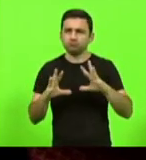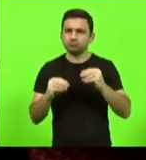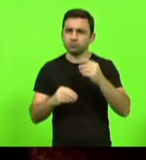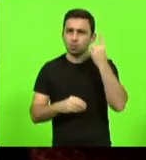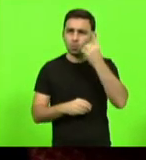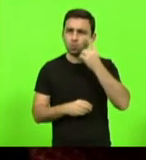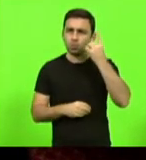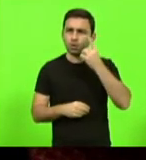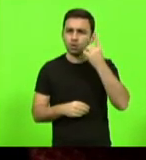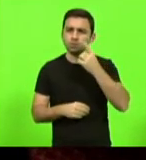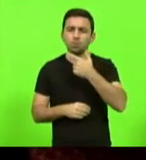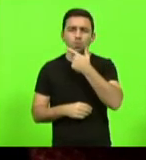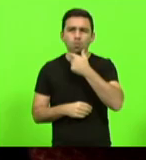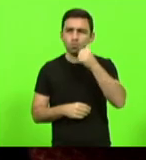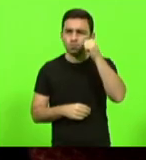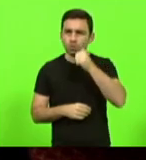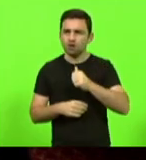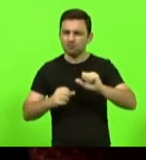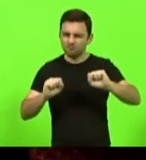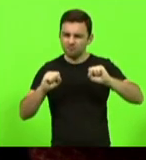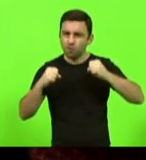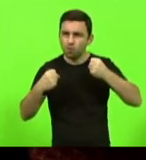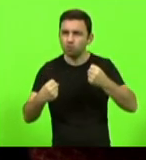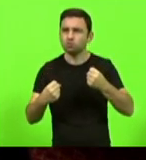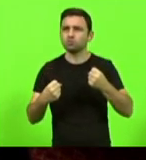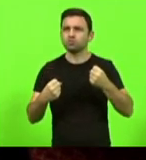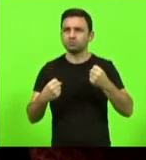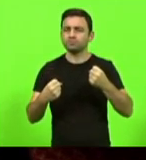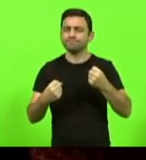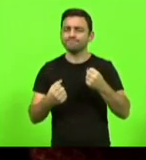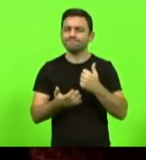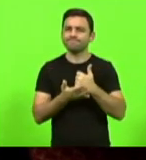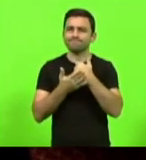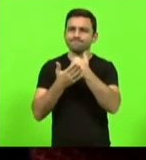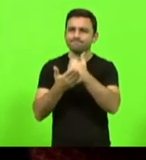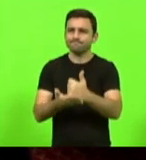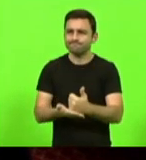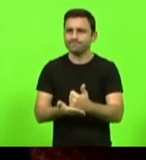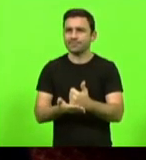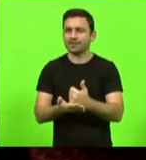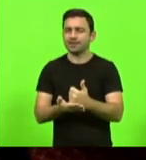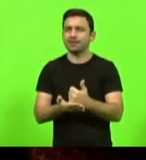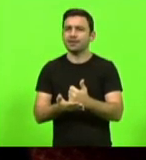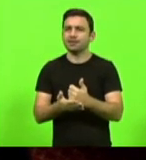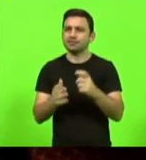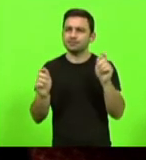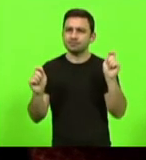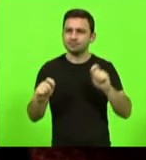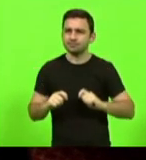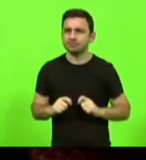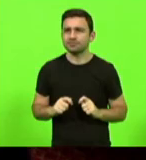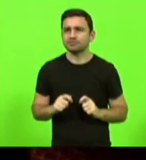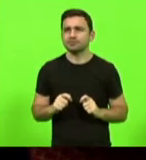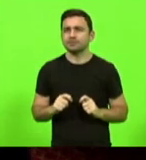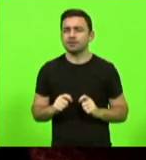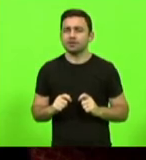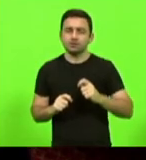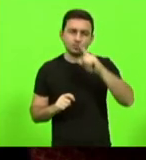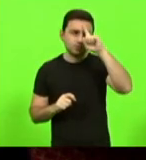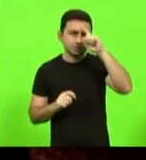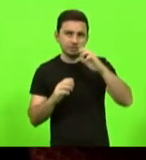deputadas, têm feito um esforço grande para colaborar, para contribuir, para ajudar nossos